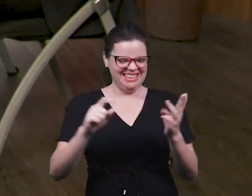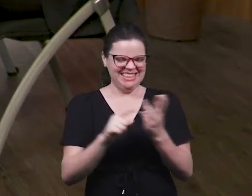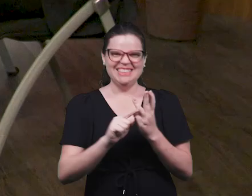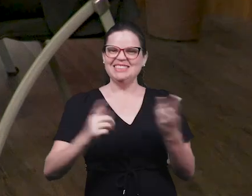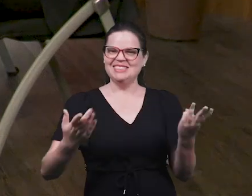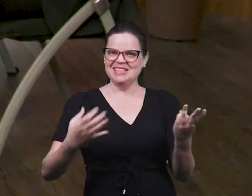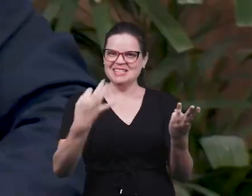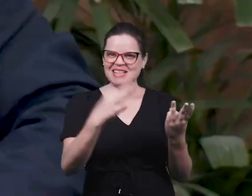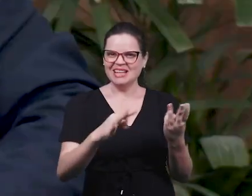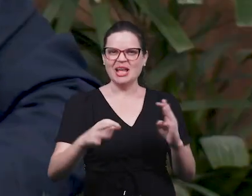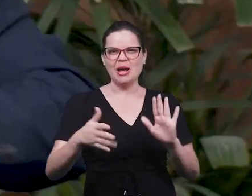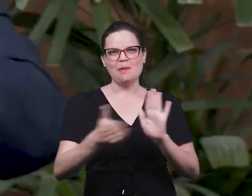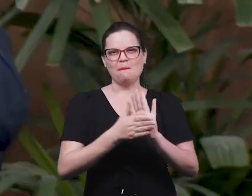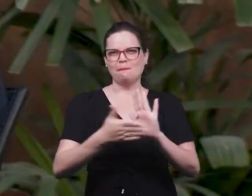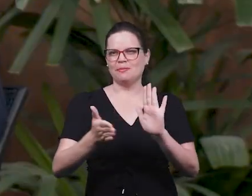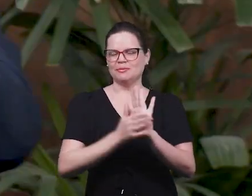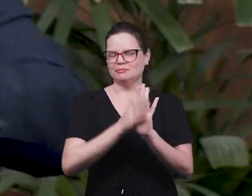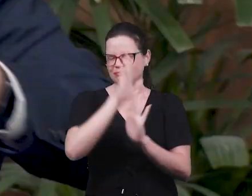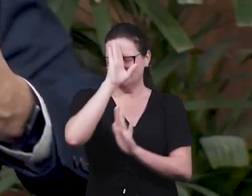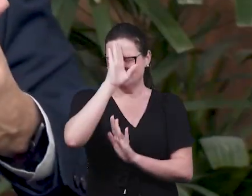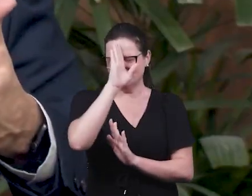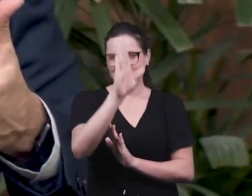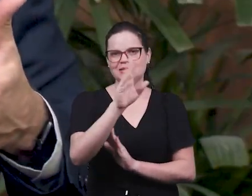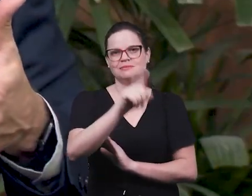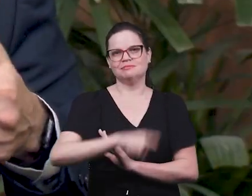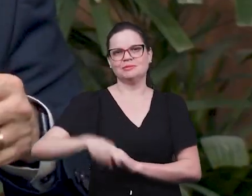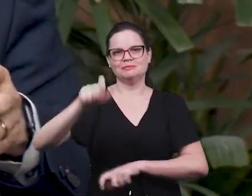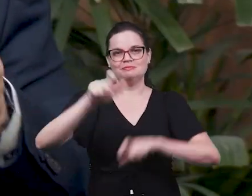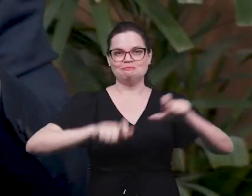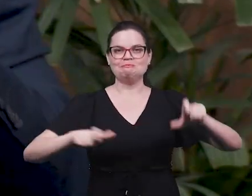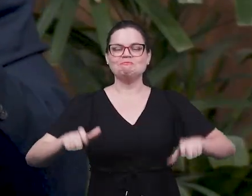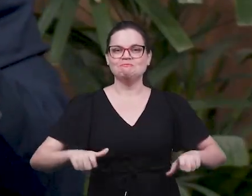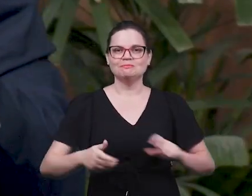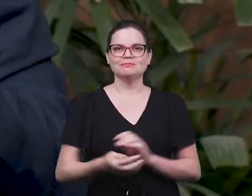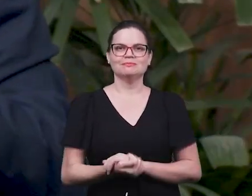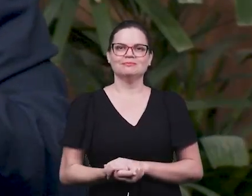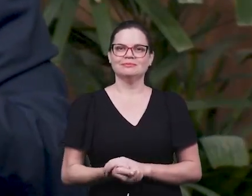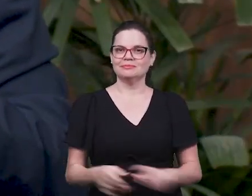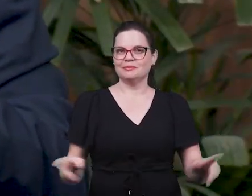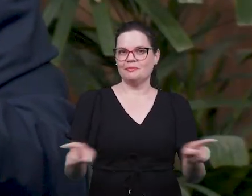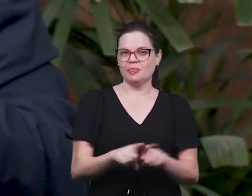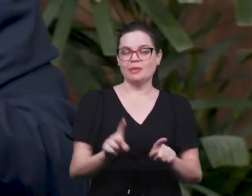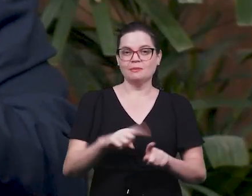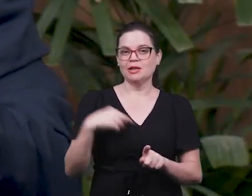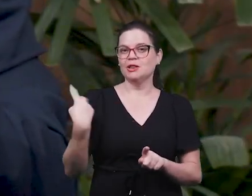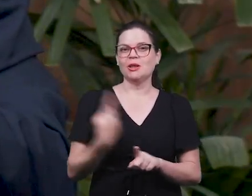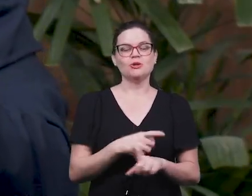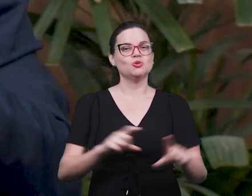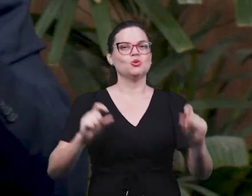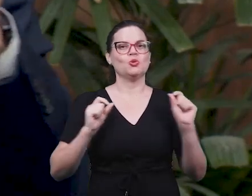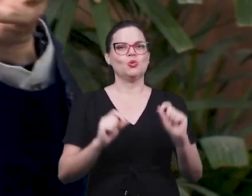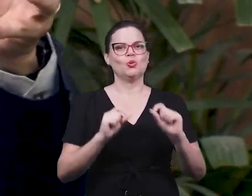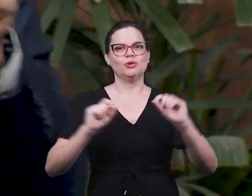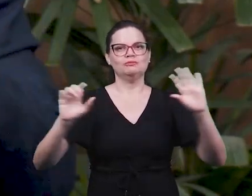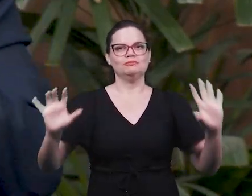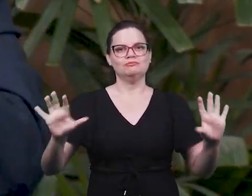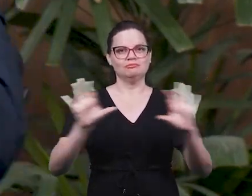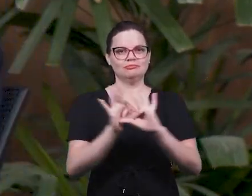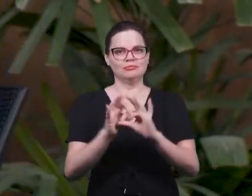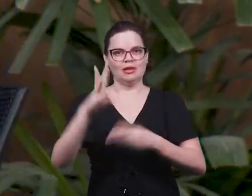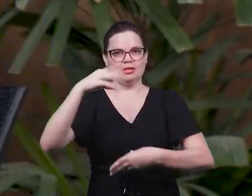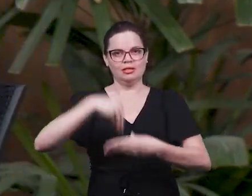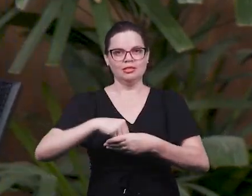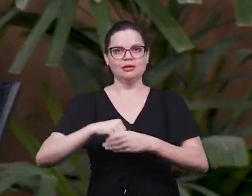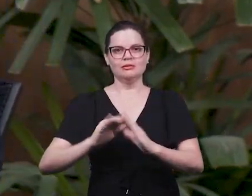grande propósito de Deus para o homem, até porque estamos debruçados naquilo que está conectado à